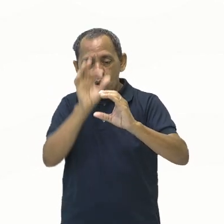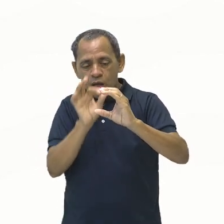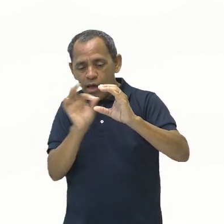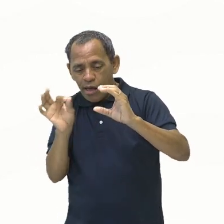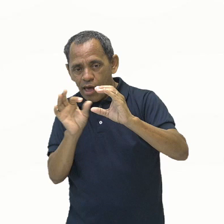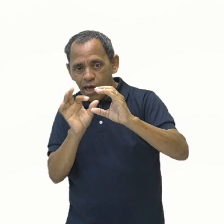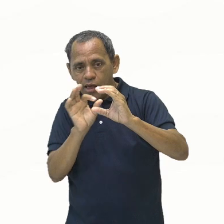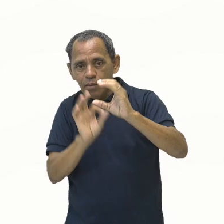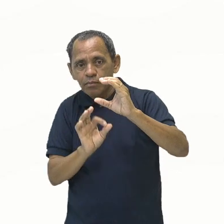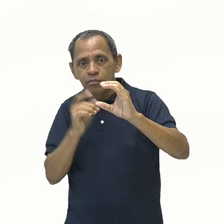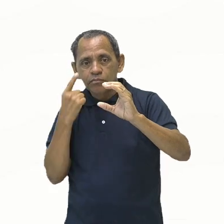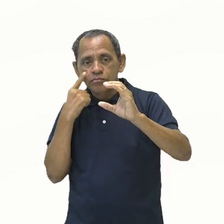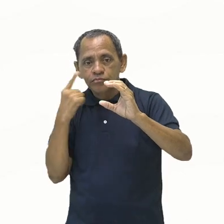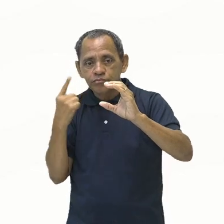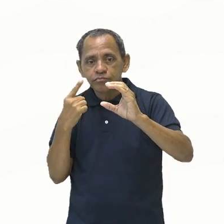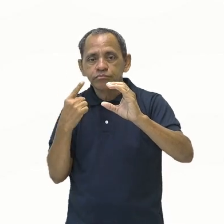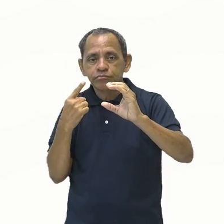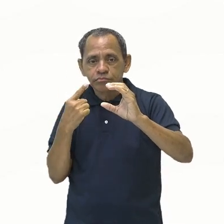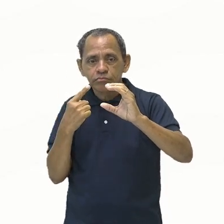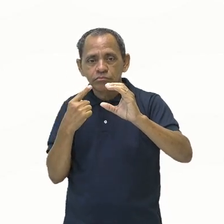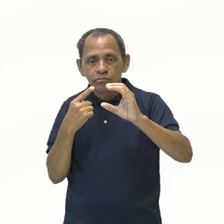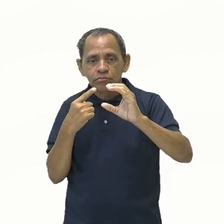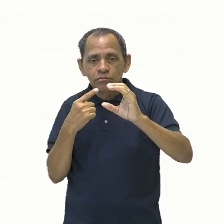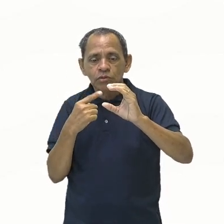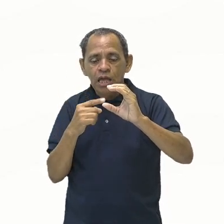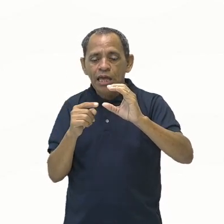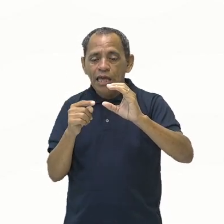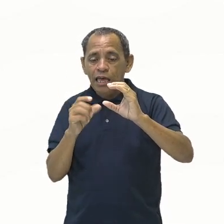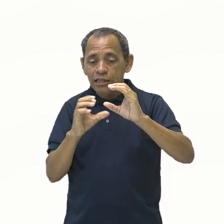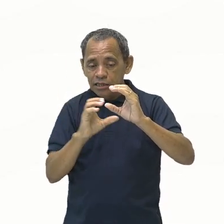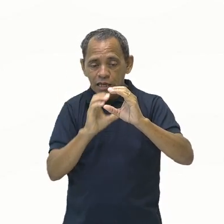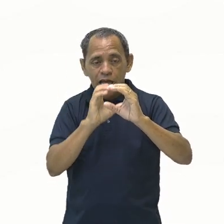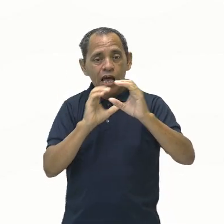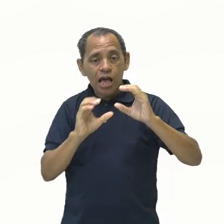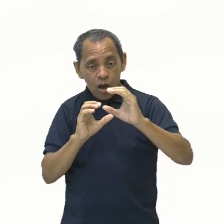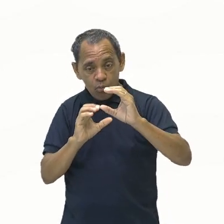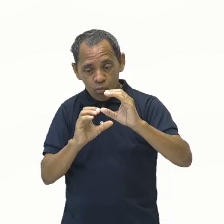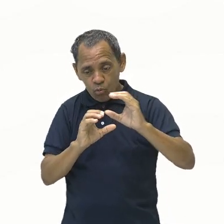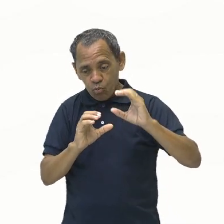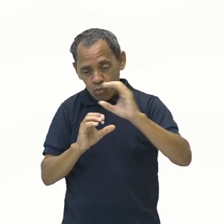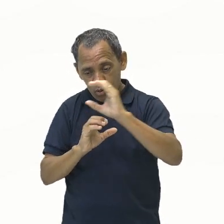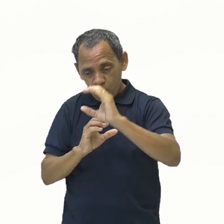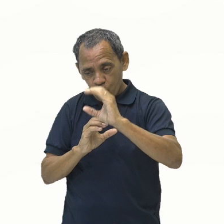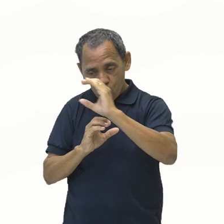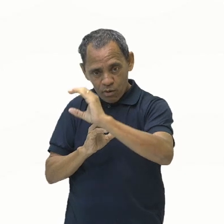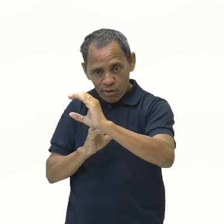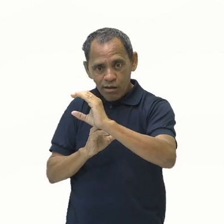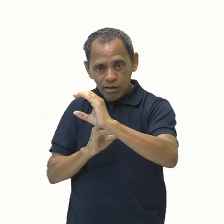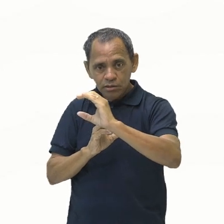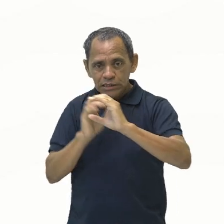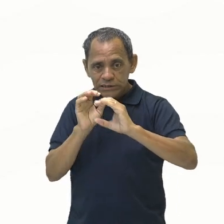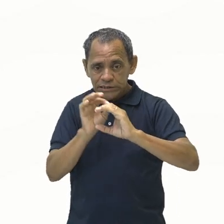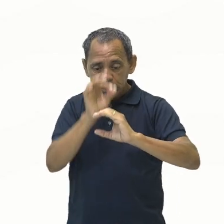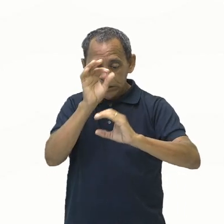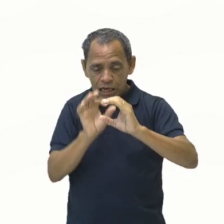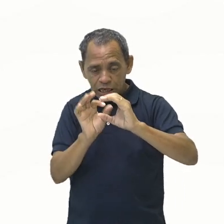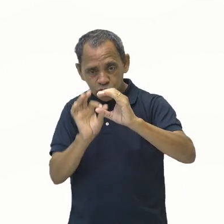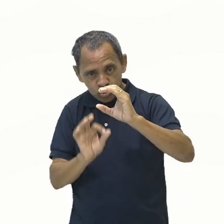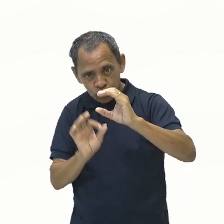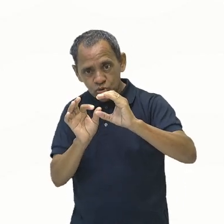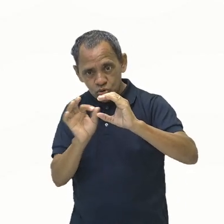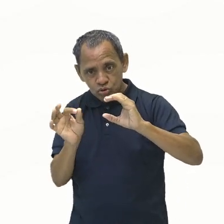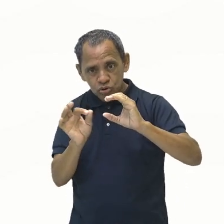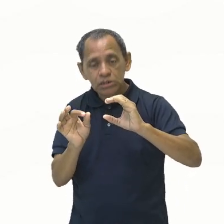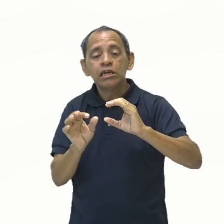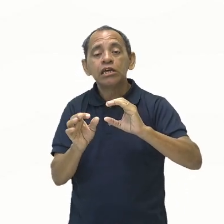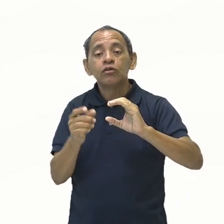essas aqui, ó, que são as ligações entre os carbonos. Então, essas ligações aqui que vão aparecer. Então, essa daqui é